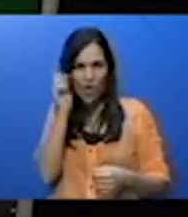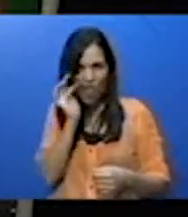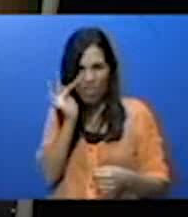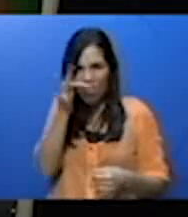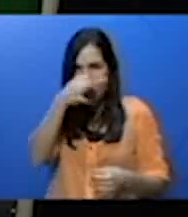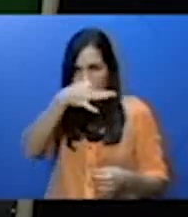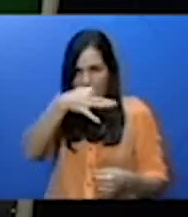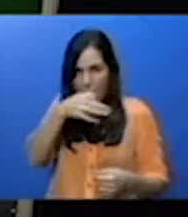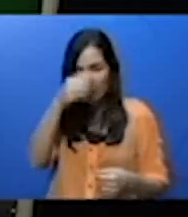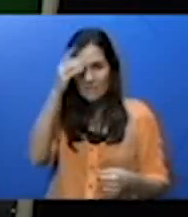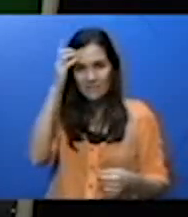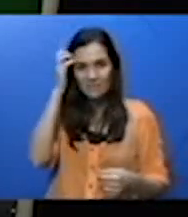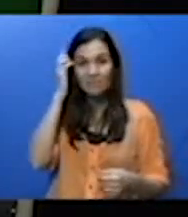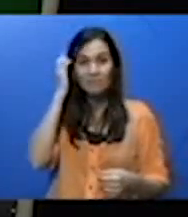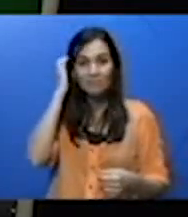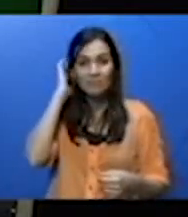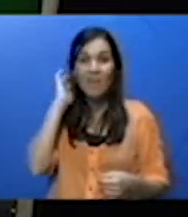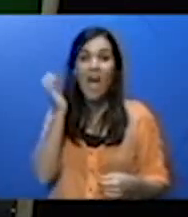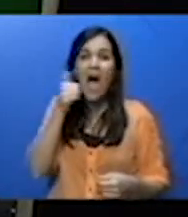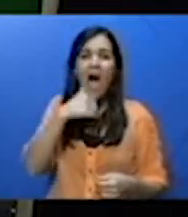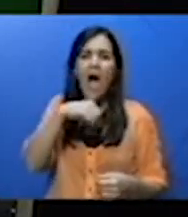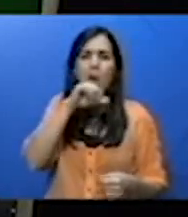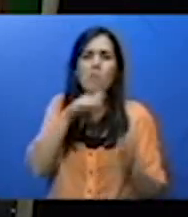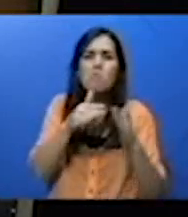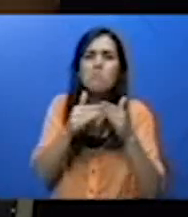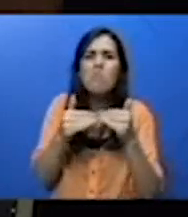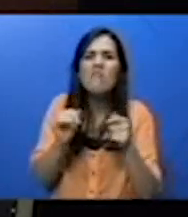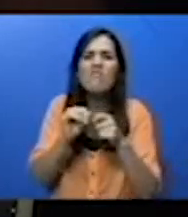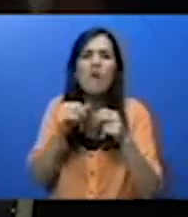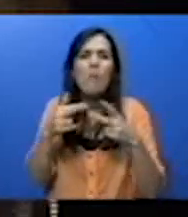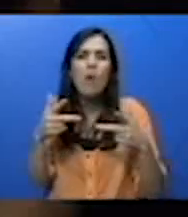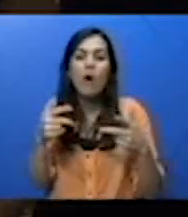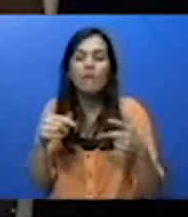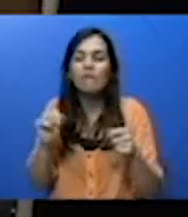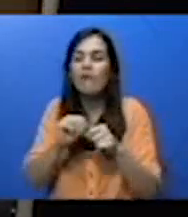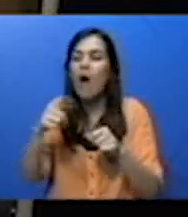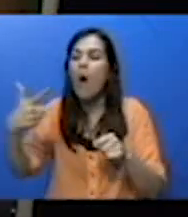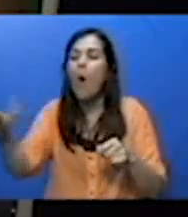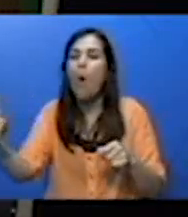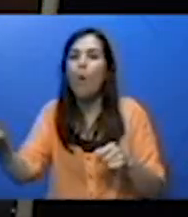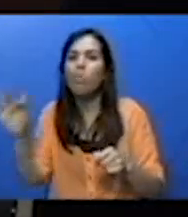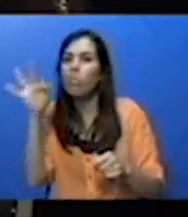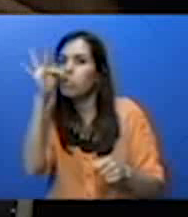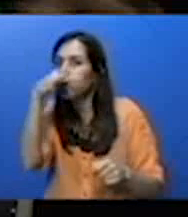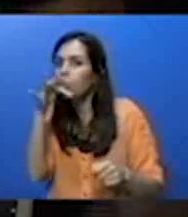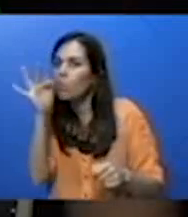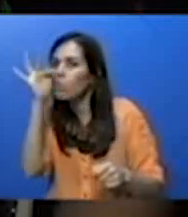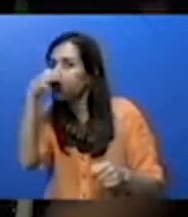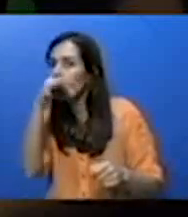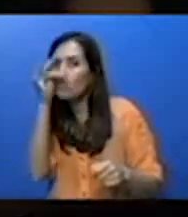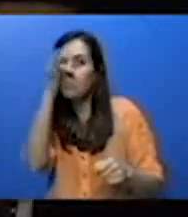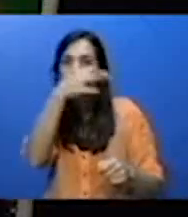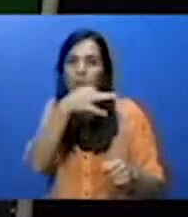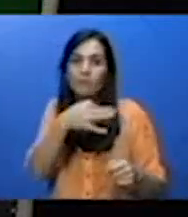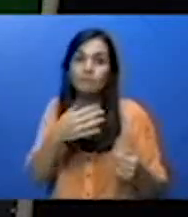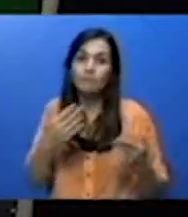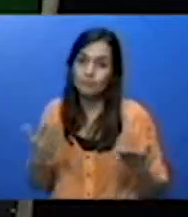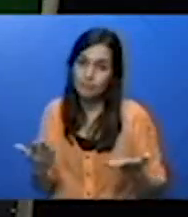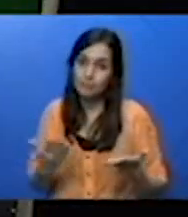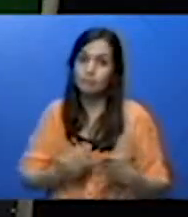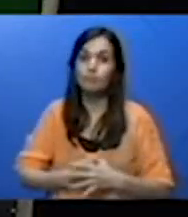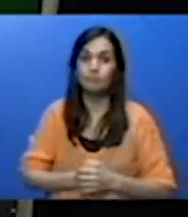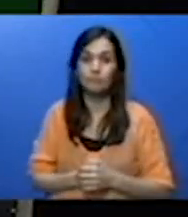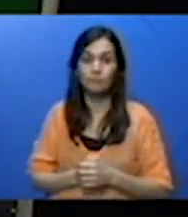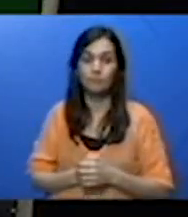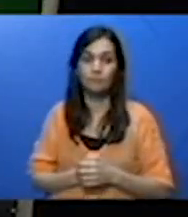suas vontades? Às vezes a mamãe pede para fazer uma coisa, mas quer fazer outra e continua fazendo a sua vontade? É isso que nós falamos